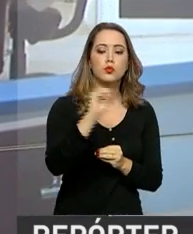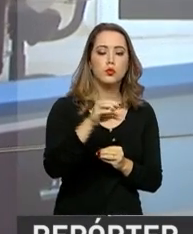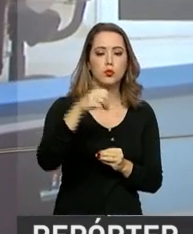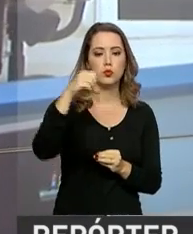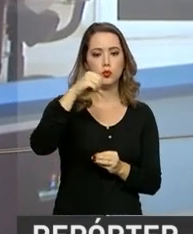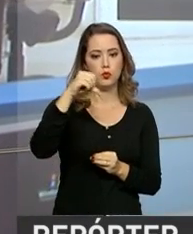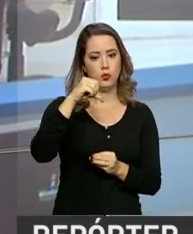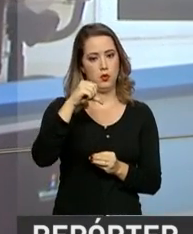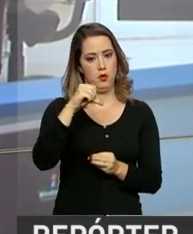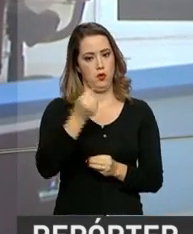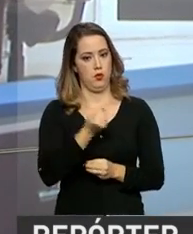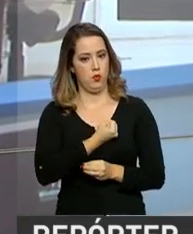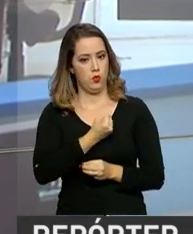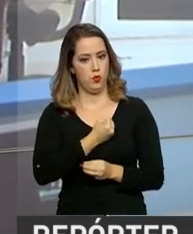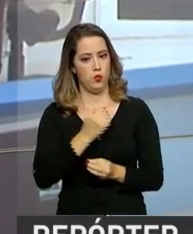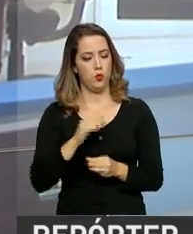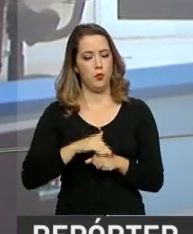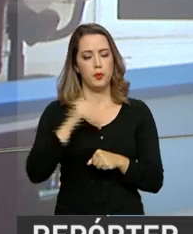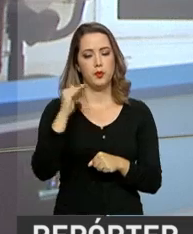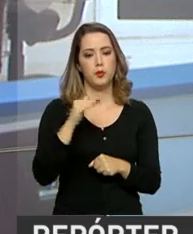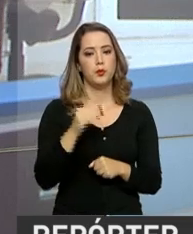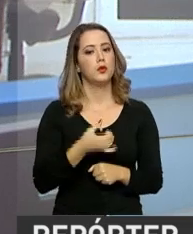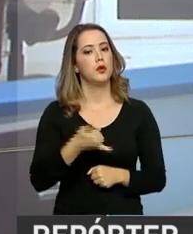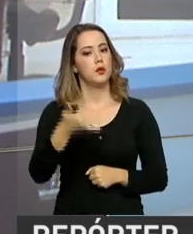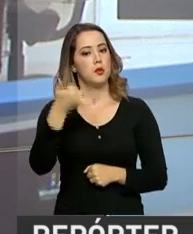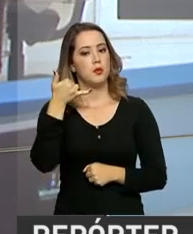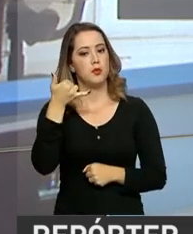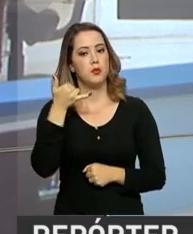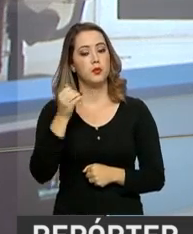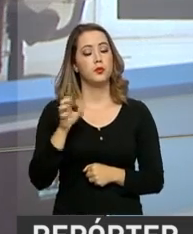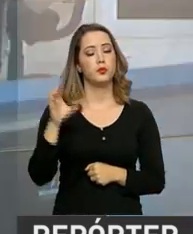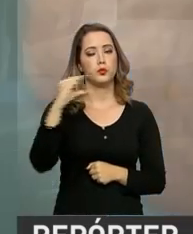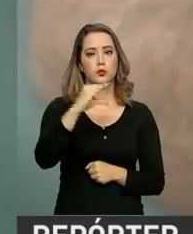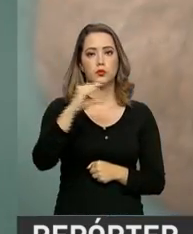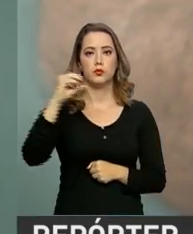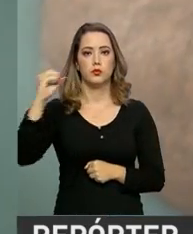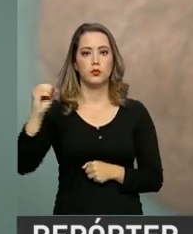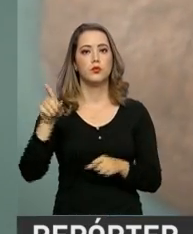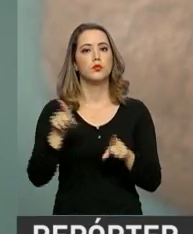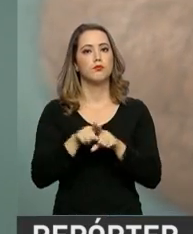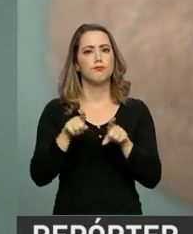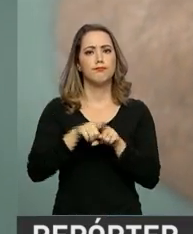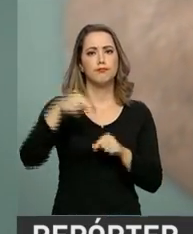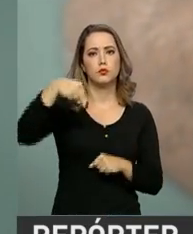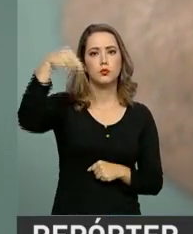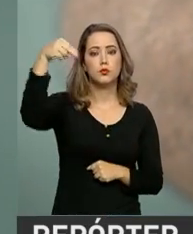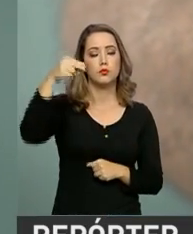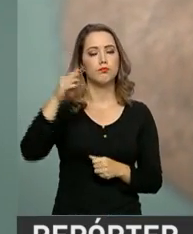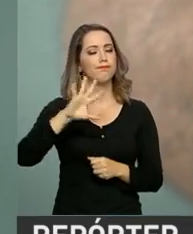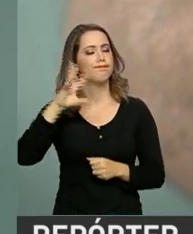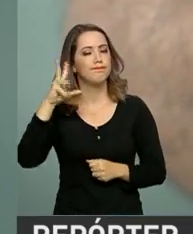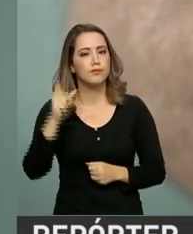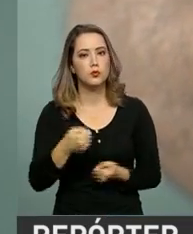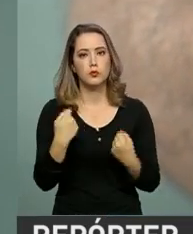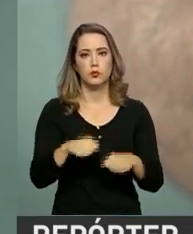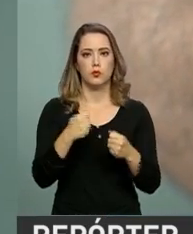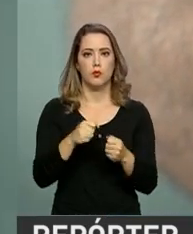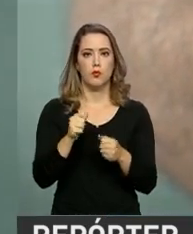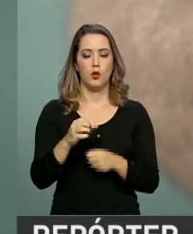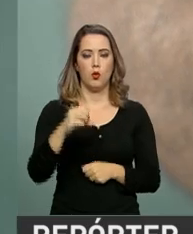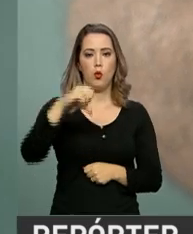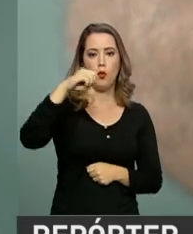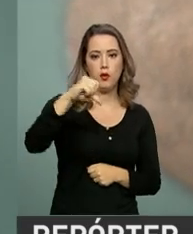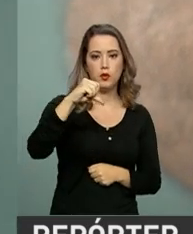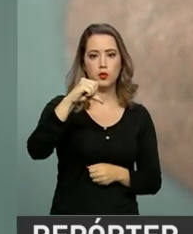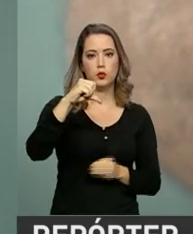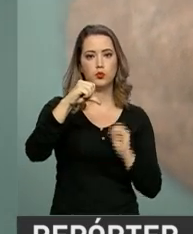região centro-oeste e de três estados da região norte Todos devem acrescentar o nove antes do número a medida